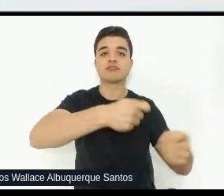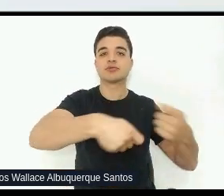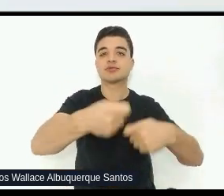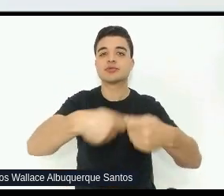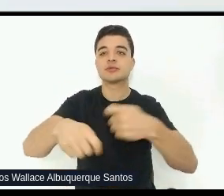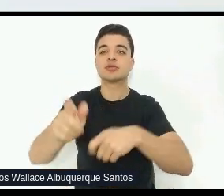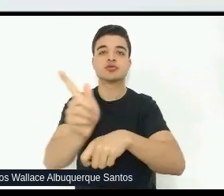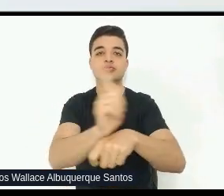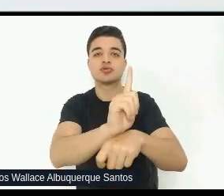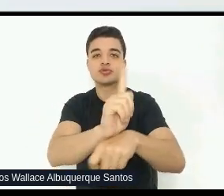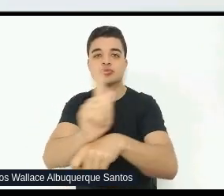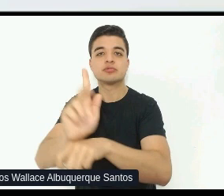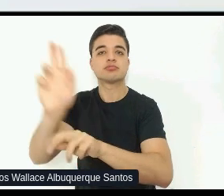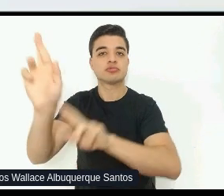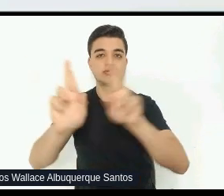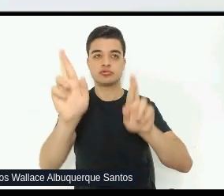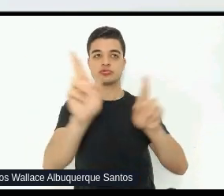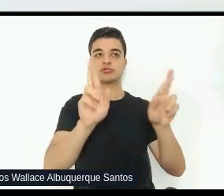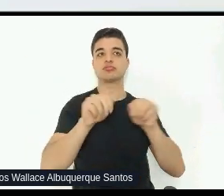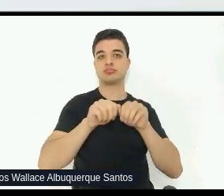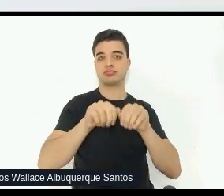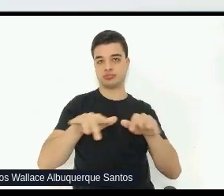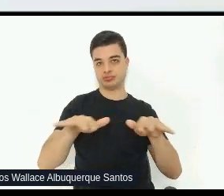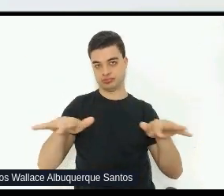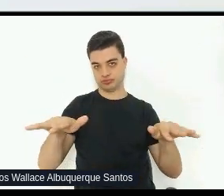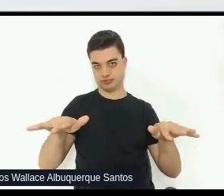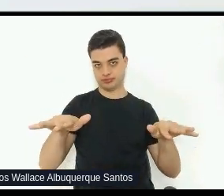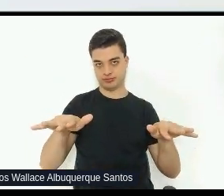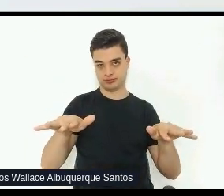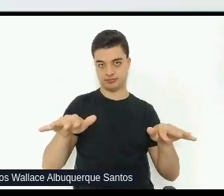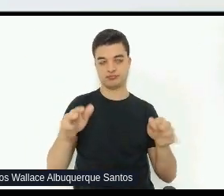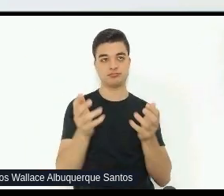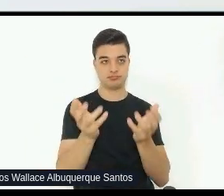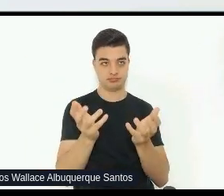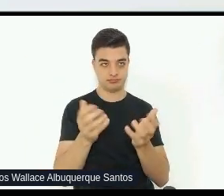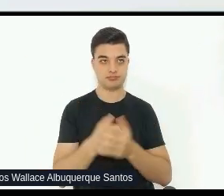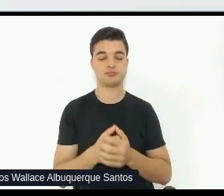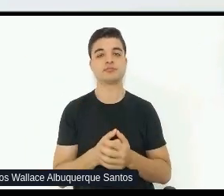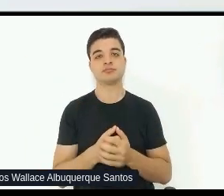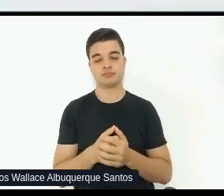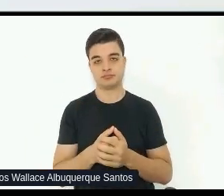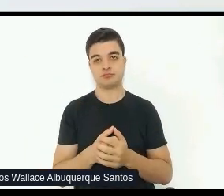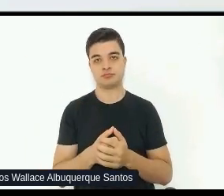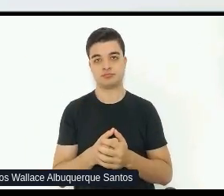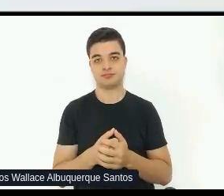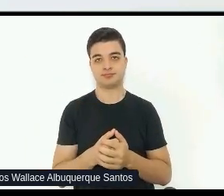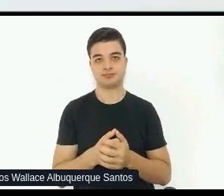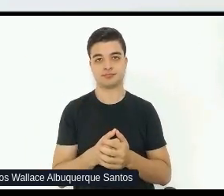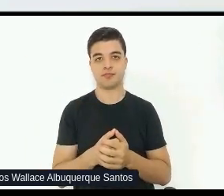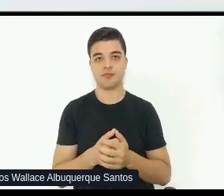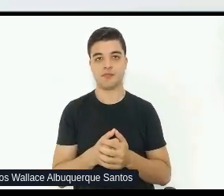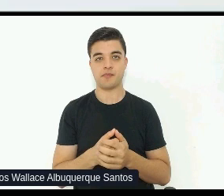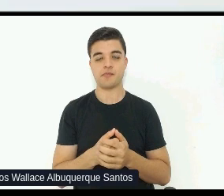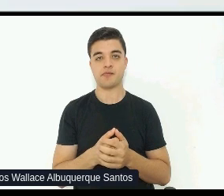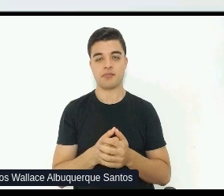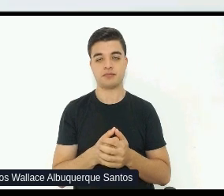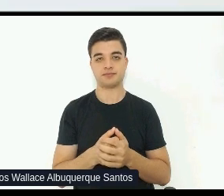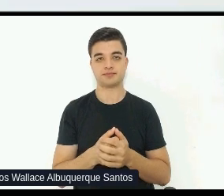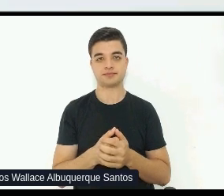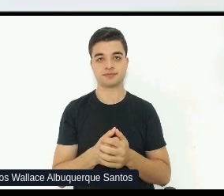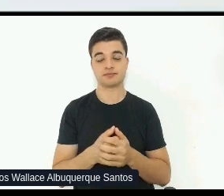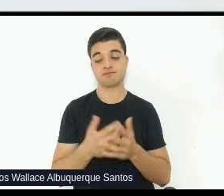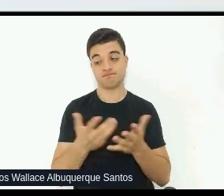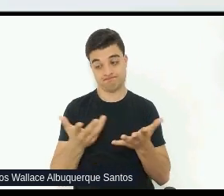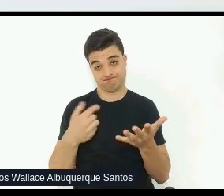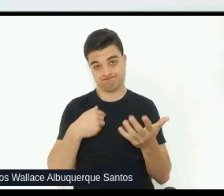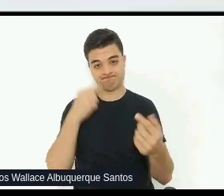gestões, né? A longo prazo eu quero ser um dia, sei lá, uma lead de acessibilidade, né, uma accessibility lead, mas por enquanto a minha intenção é